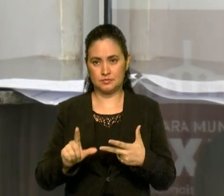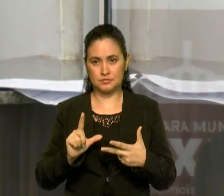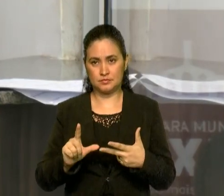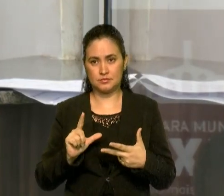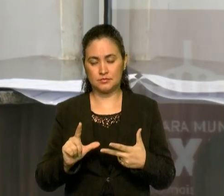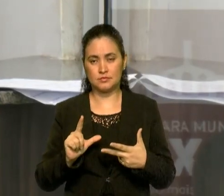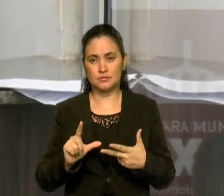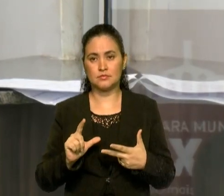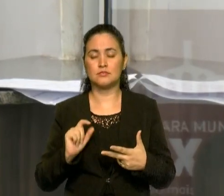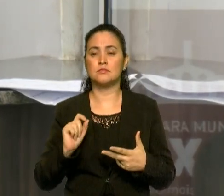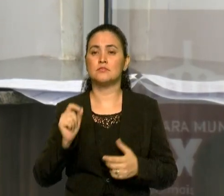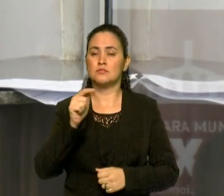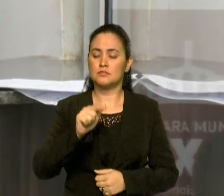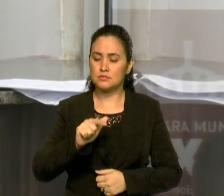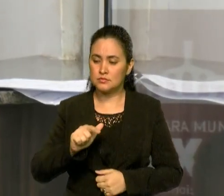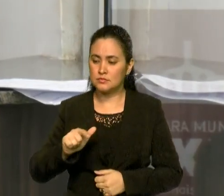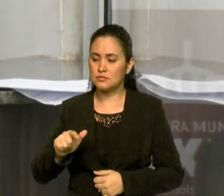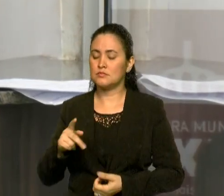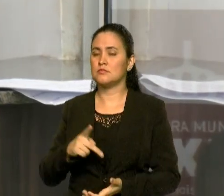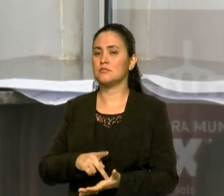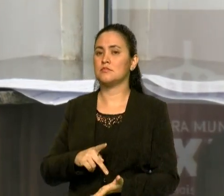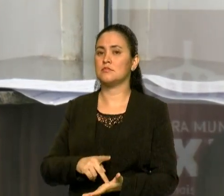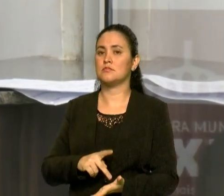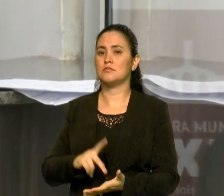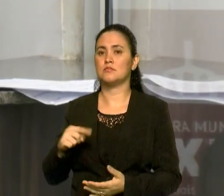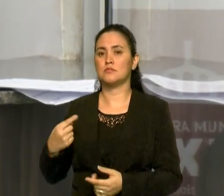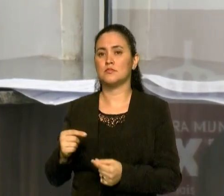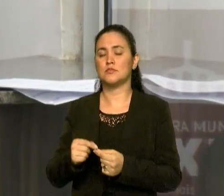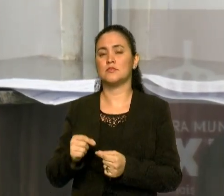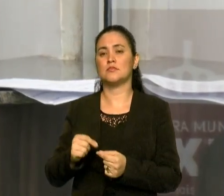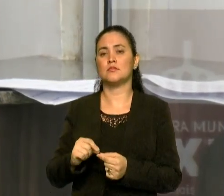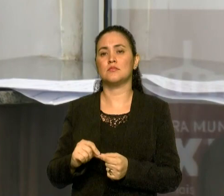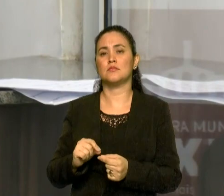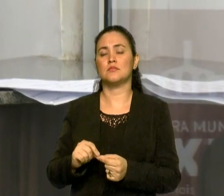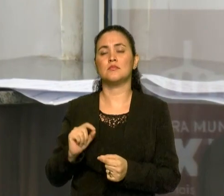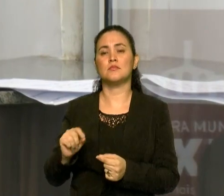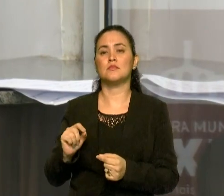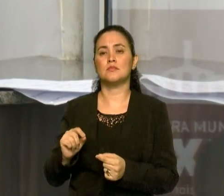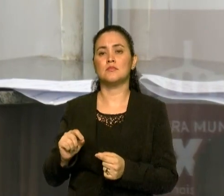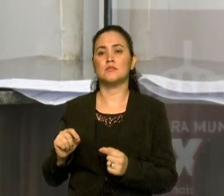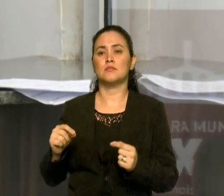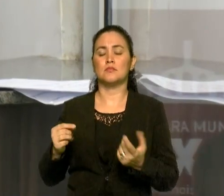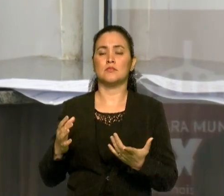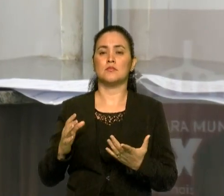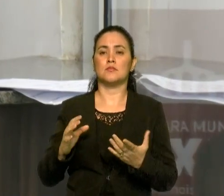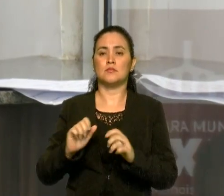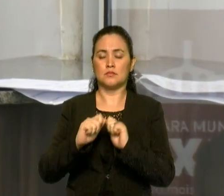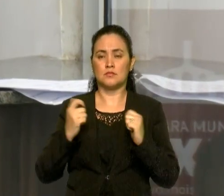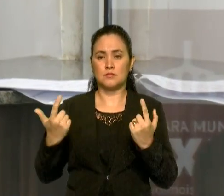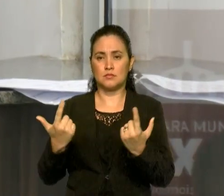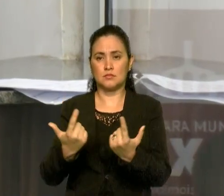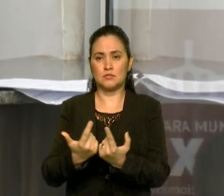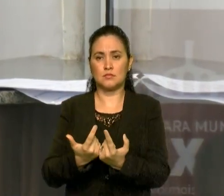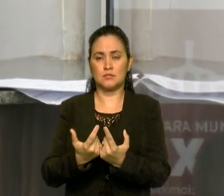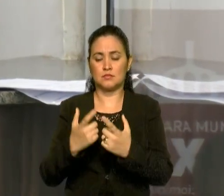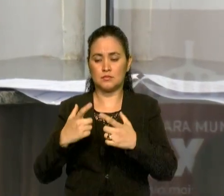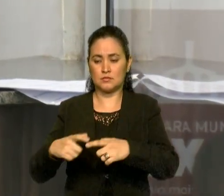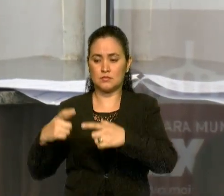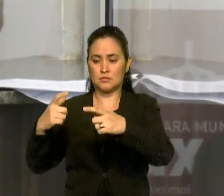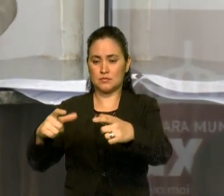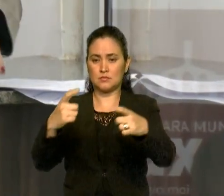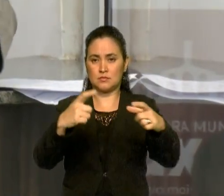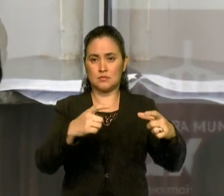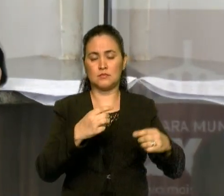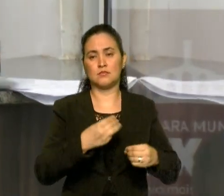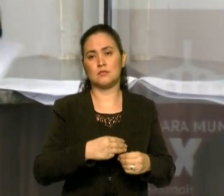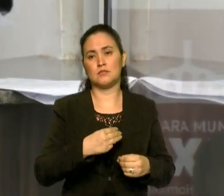continue realmente, anualmente, a gente fazer essas sessões itinerantes, que é de suma importância para o nosso Estado. E era isso que